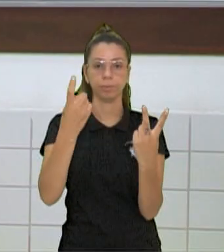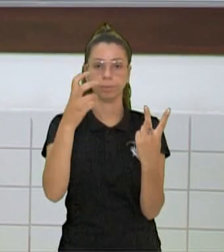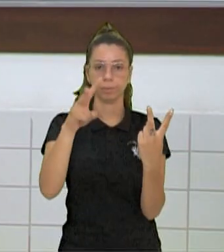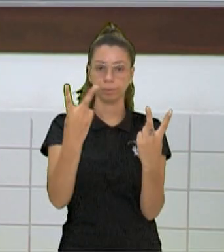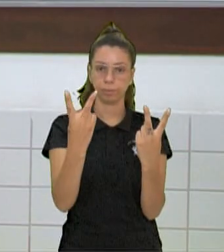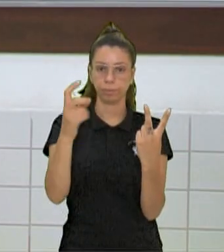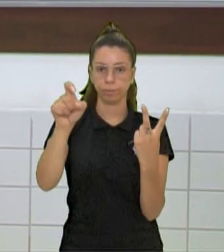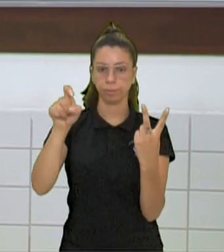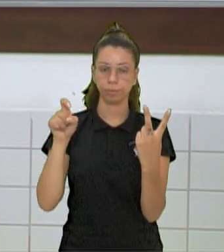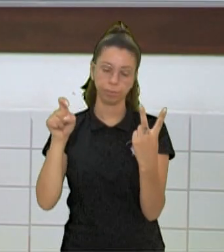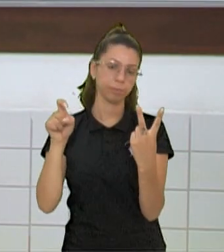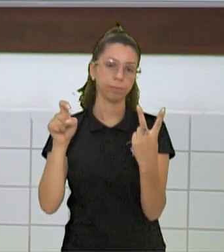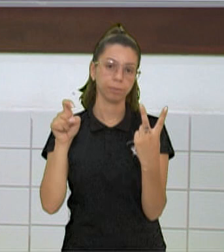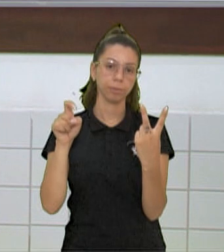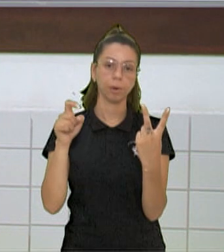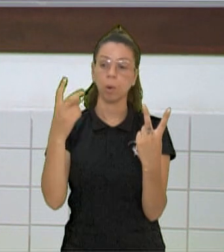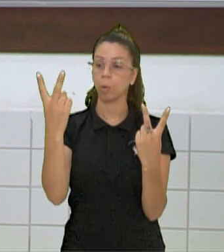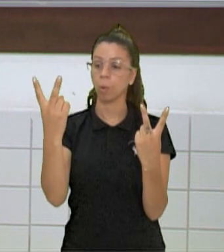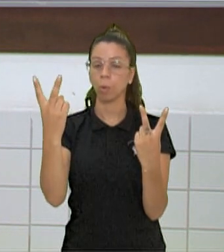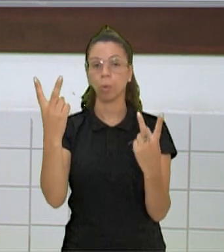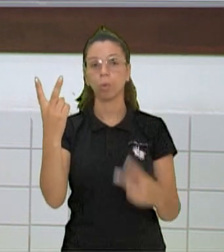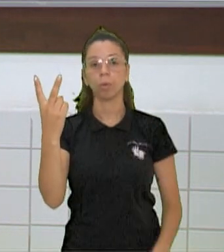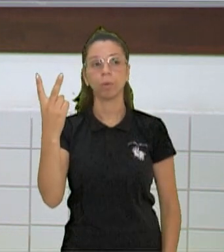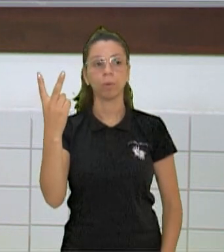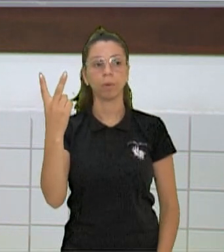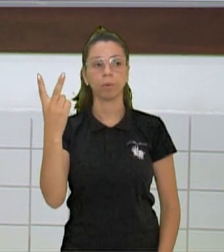dividindo, meio.